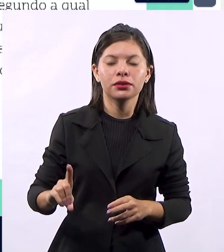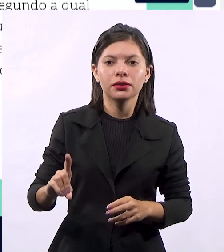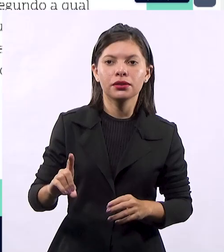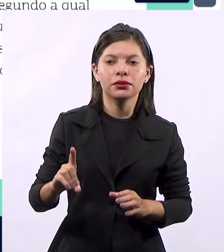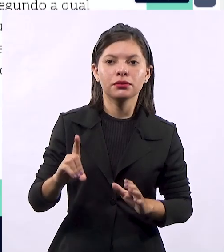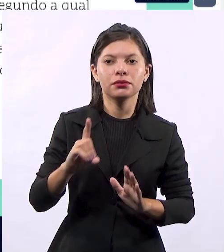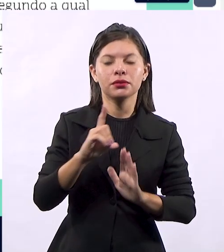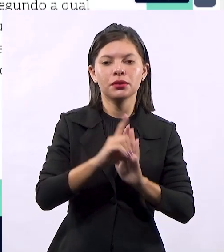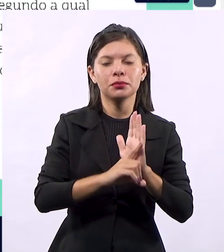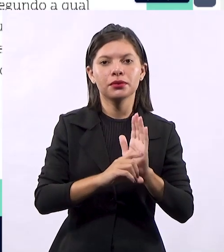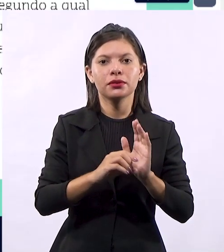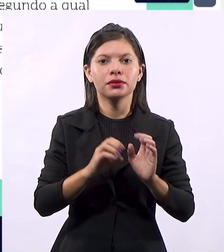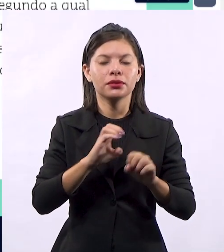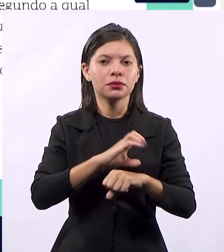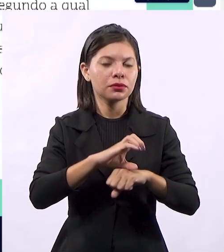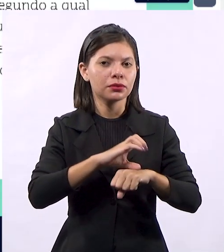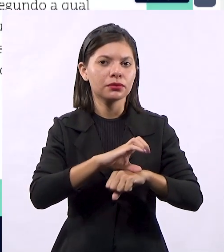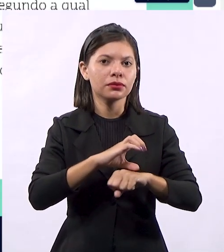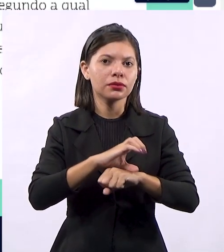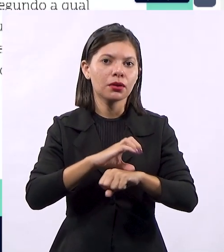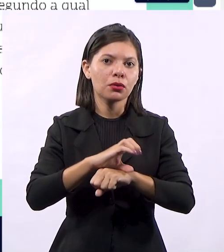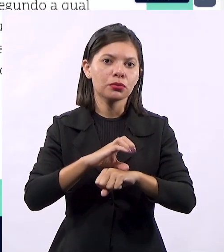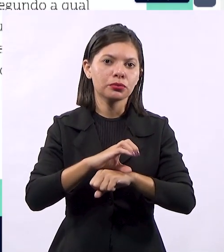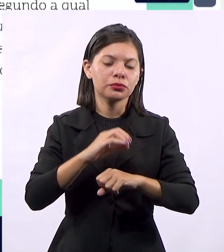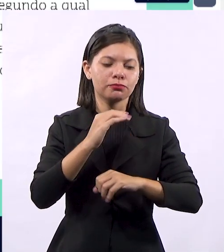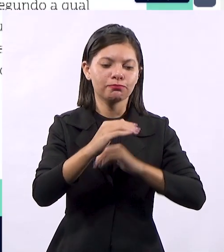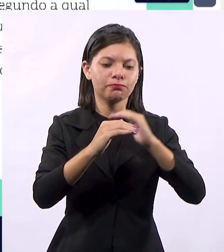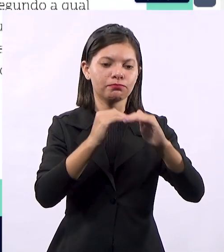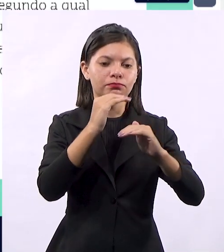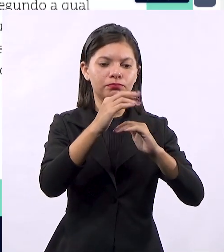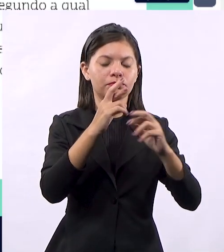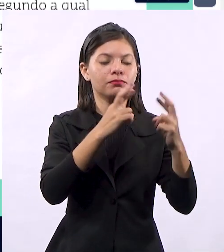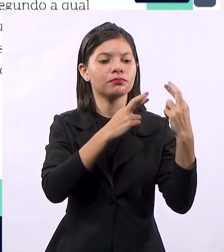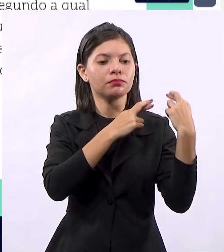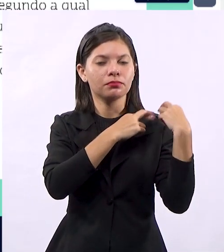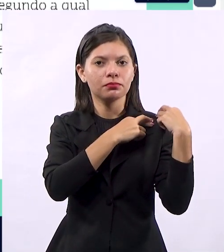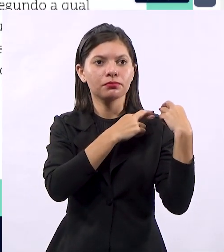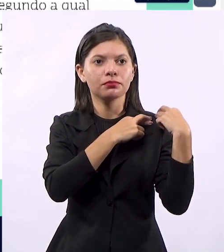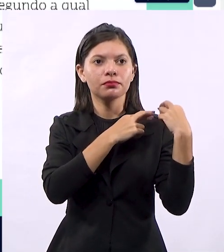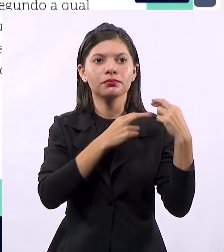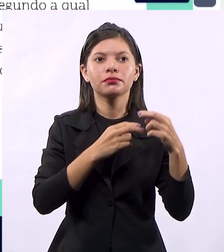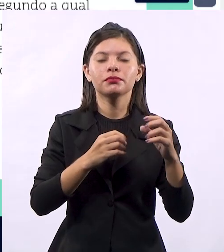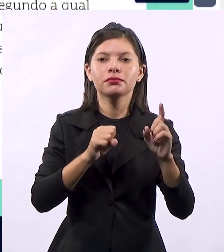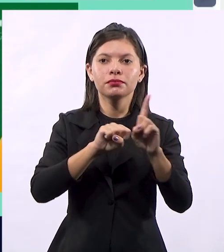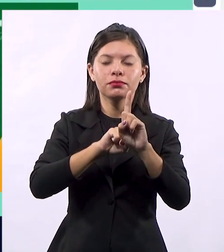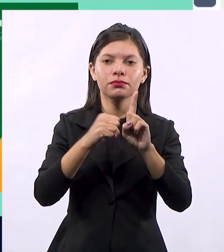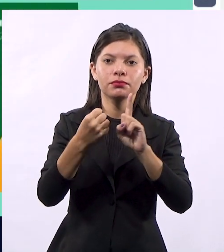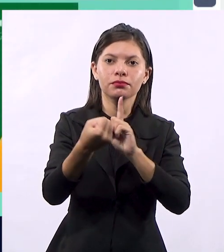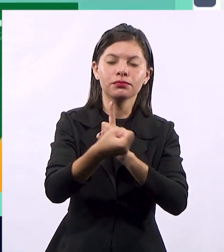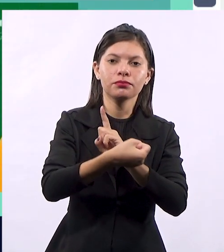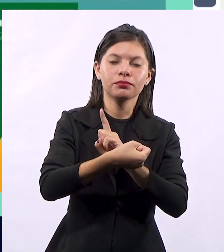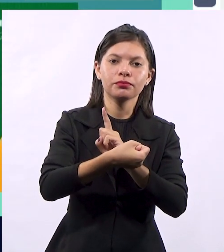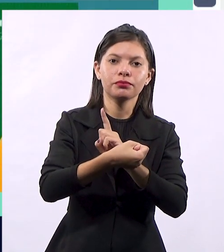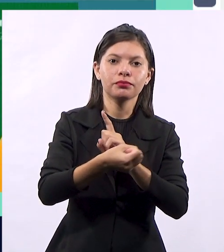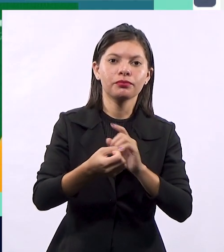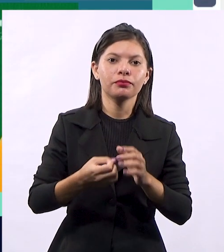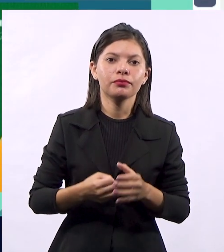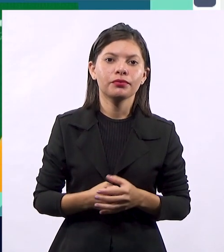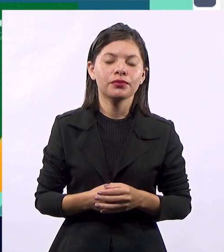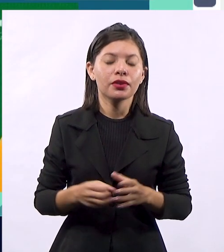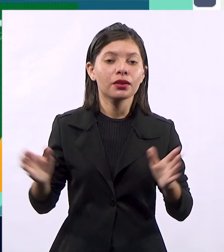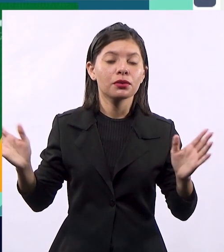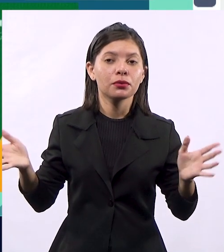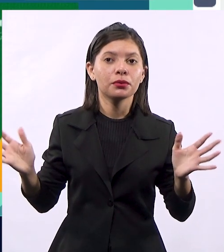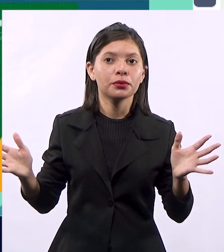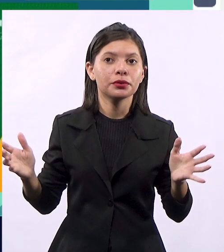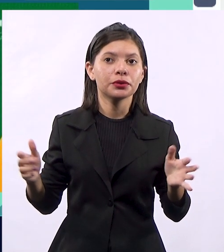que, ao mesmo tempo, parte do direito que é fundamental e fundamenta a garantia desse direito.